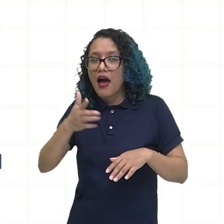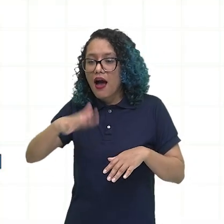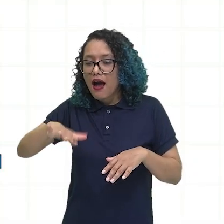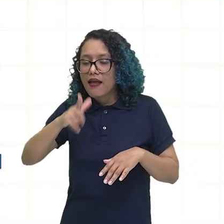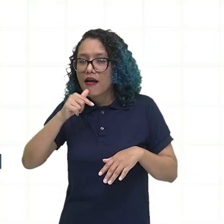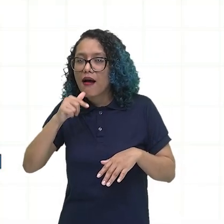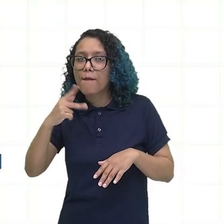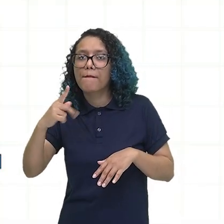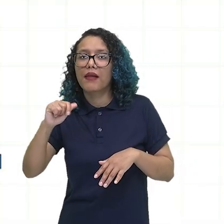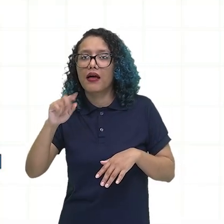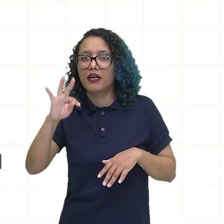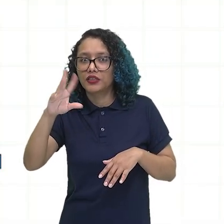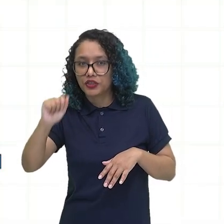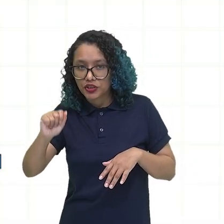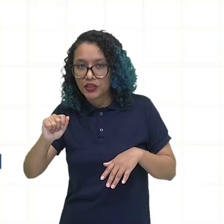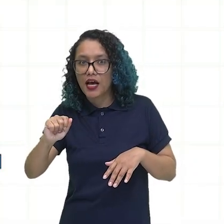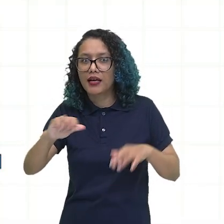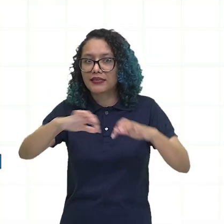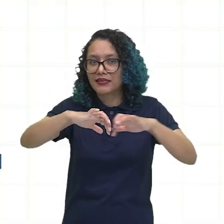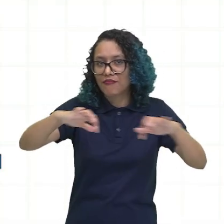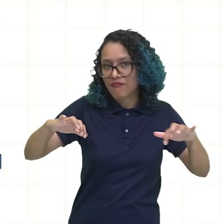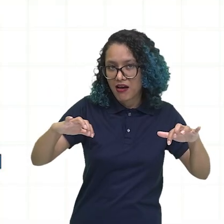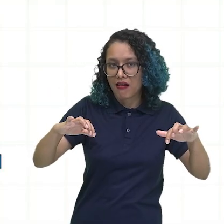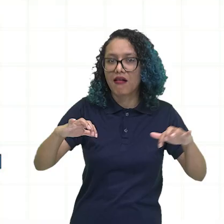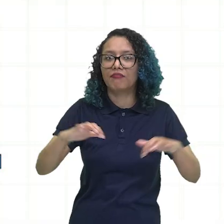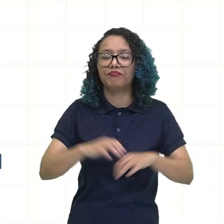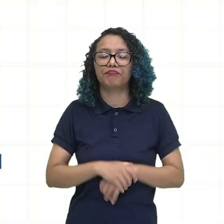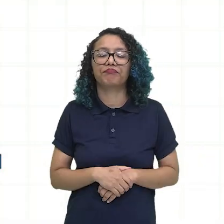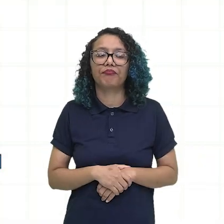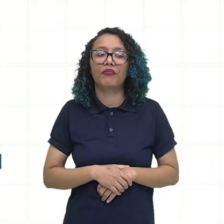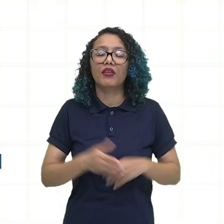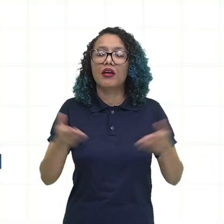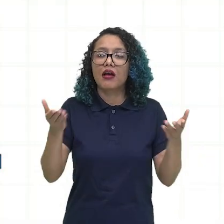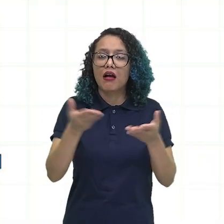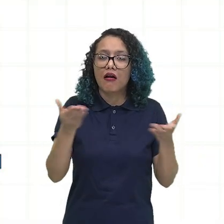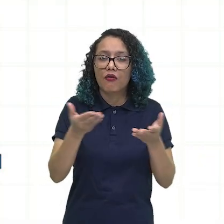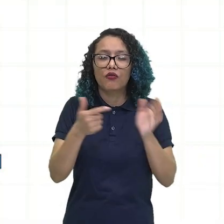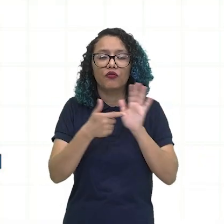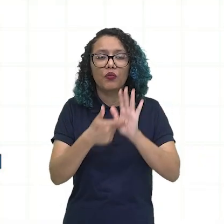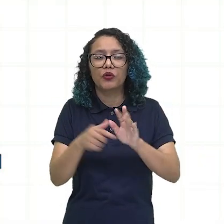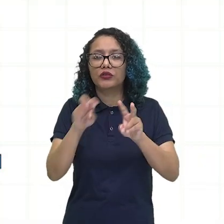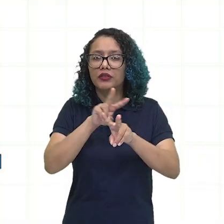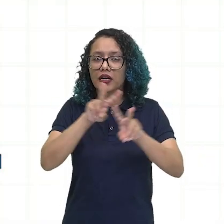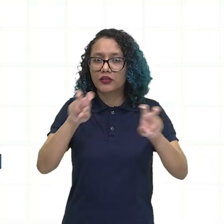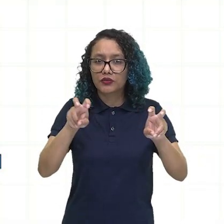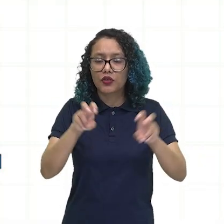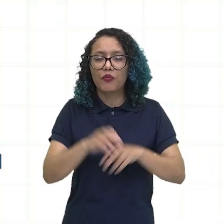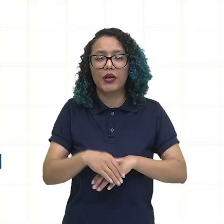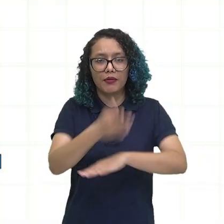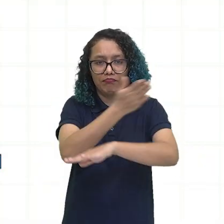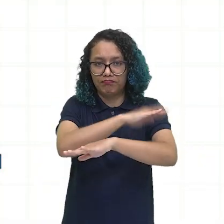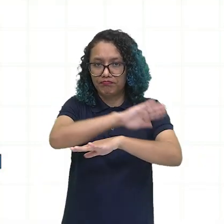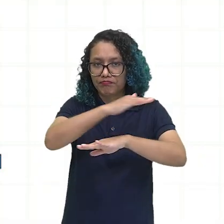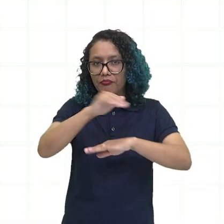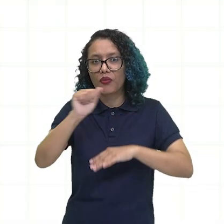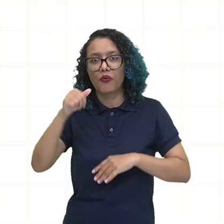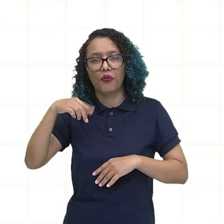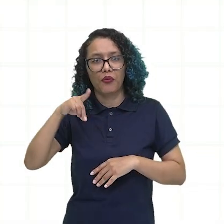certo? Então, agora nós vamos ver as cordilheiras dos